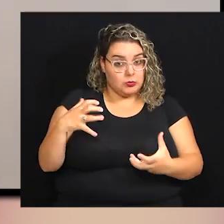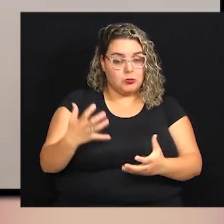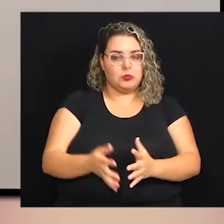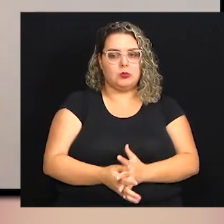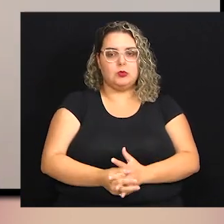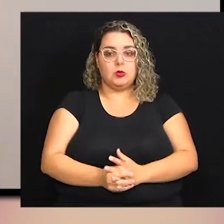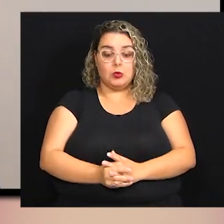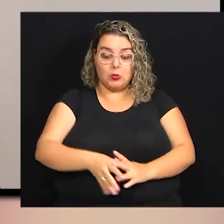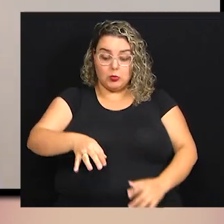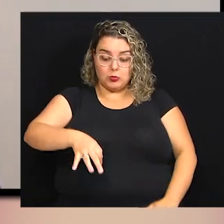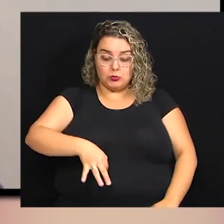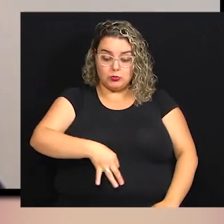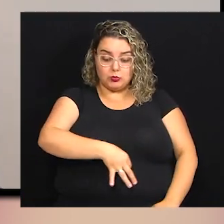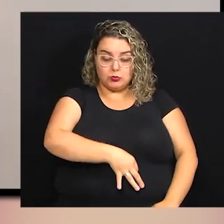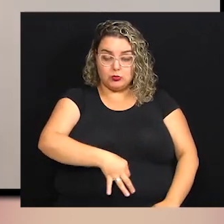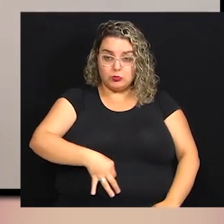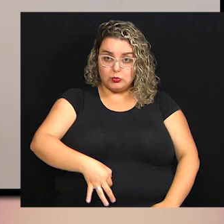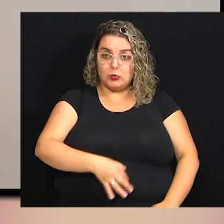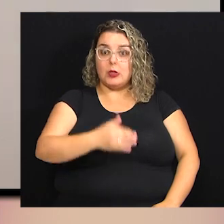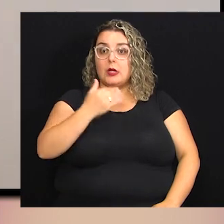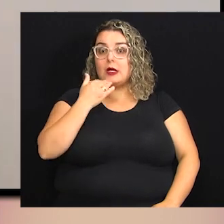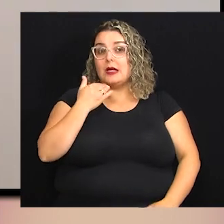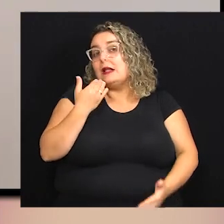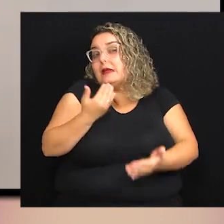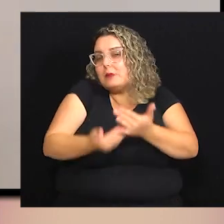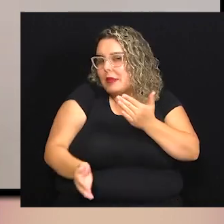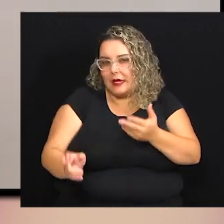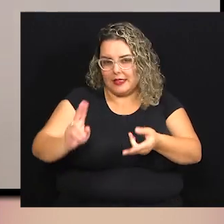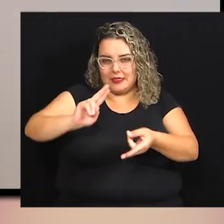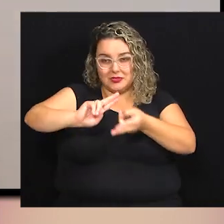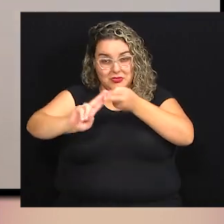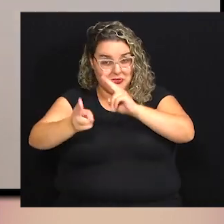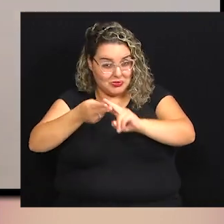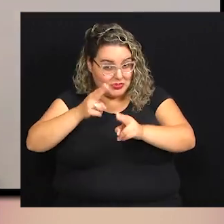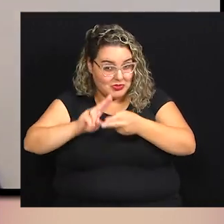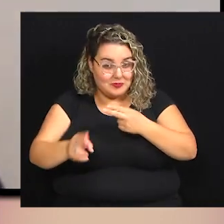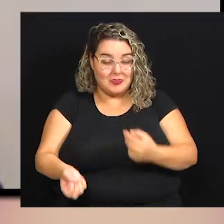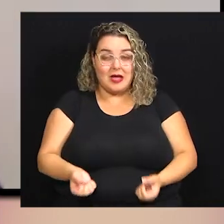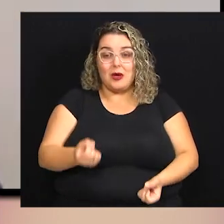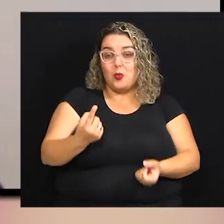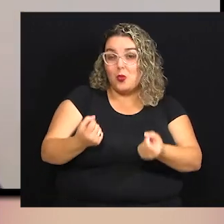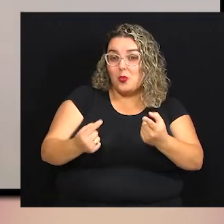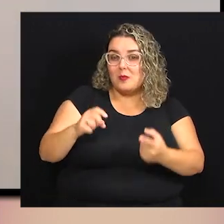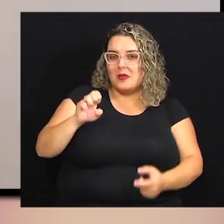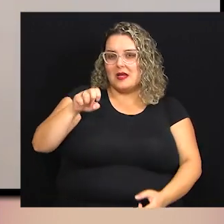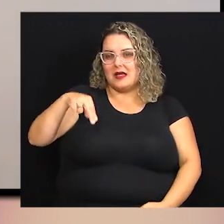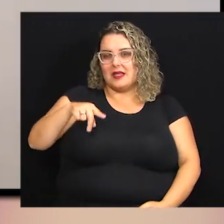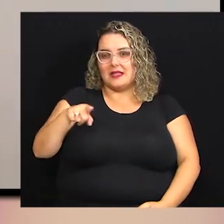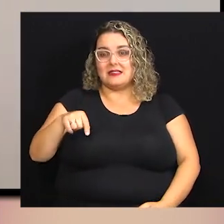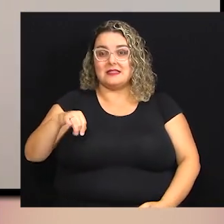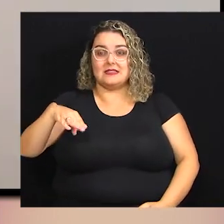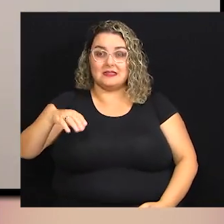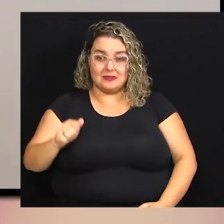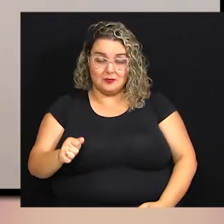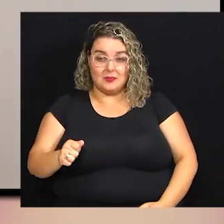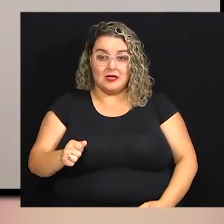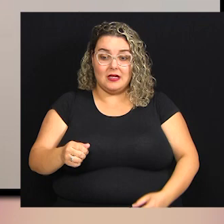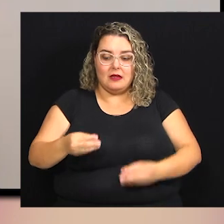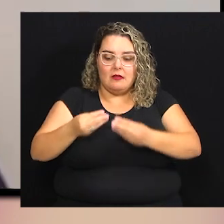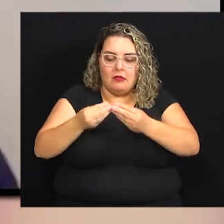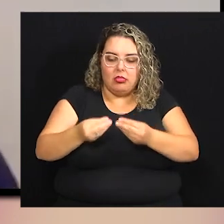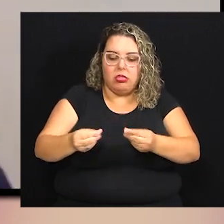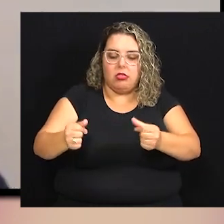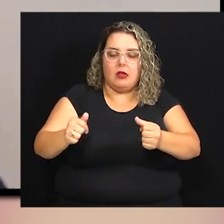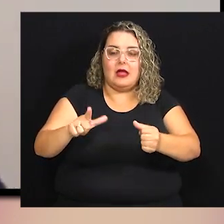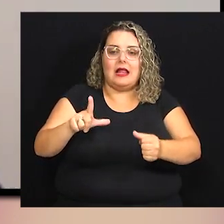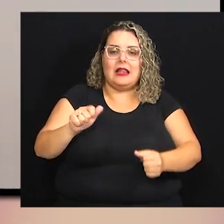idoso, o seu intestino ele pede a habilidade, algumas enzimas que digerem a lactose.